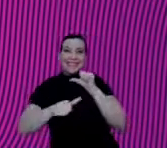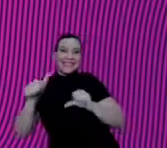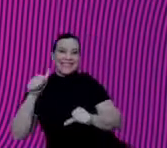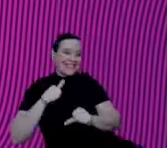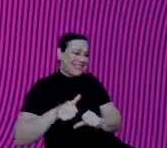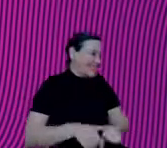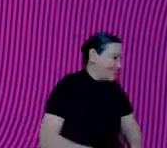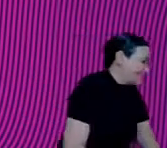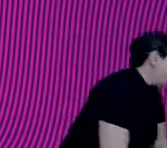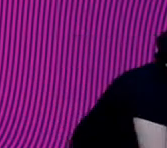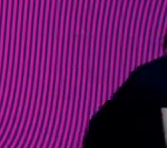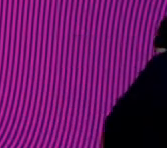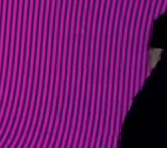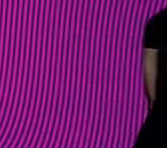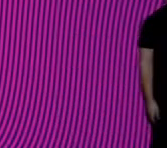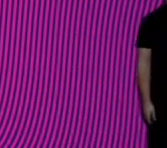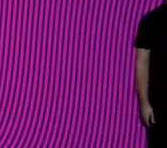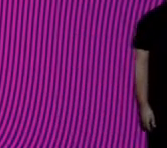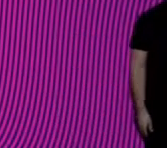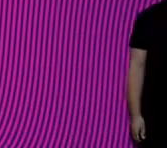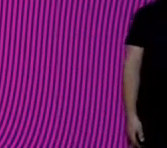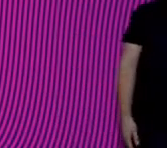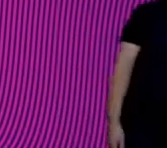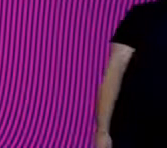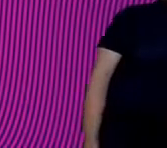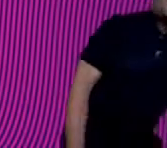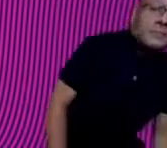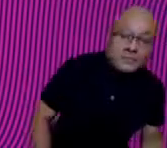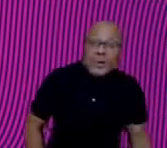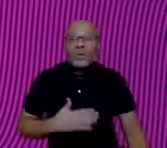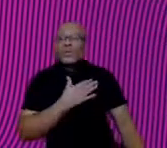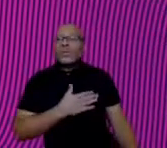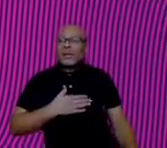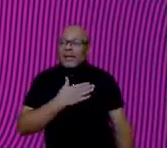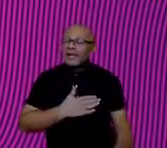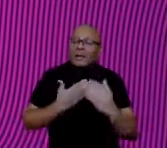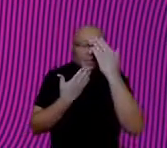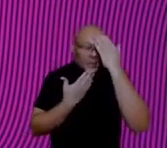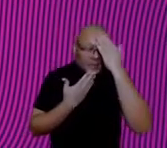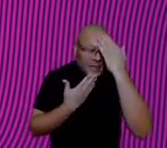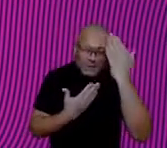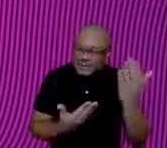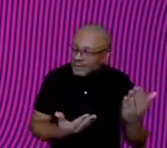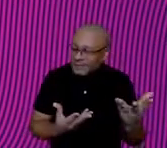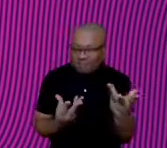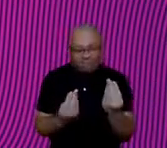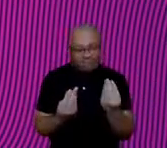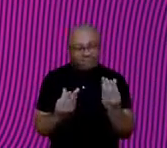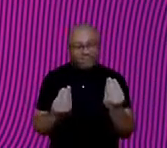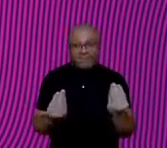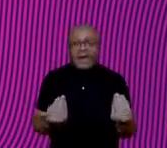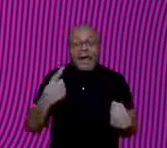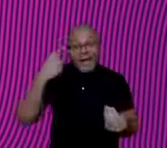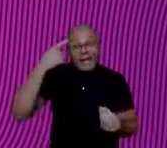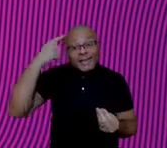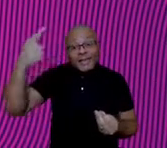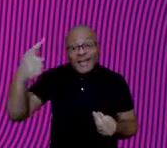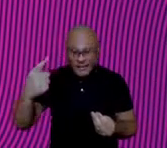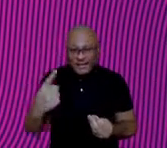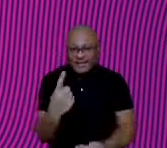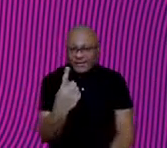Calderaro, obrigado, Gustavo, pelo convite, é um prazer, é meu estar aqui. Então, gente, minha ideia vai ser assim, nesses próximos 18, 20 minutos, vou